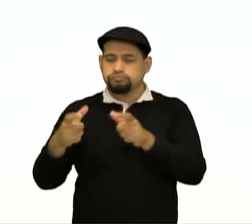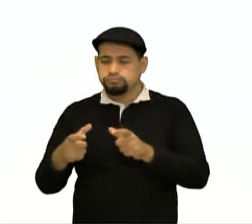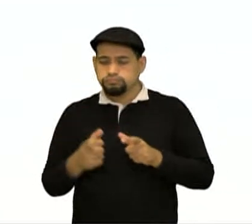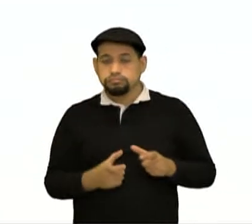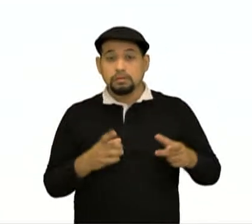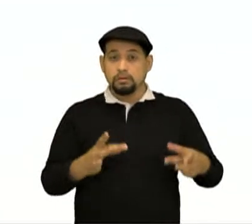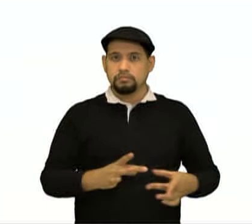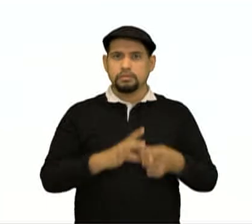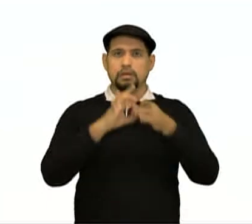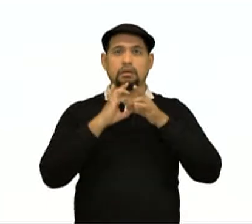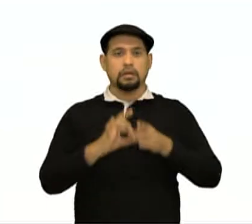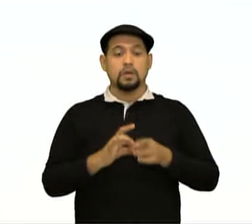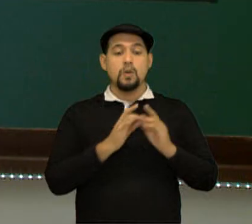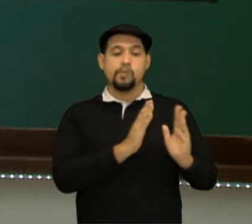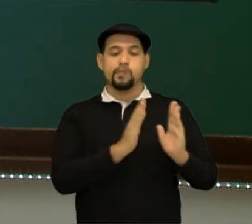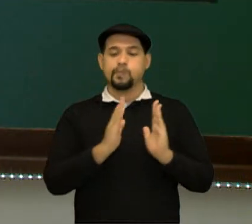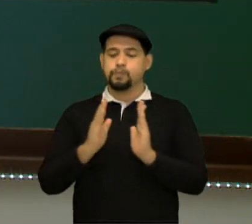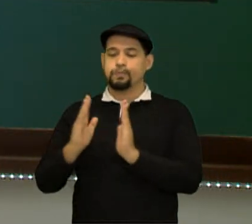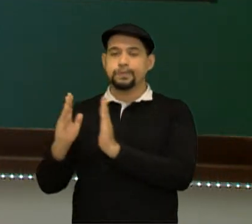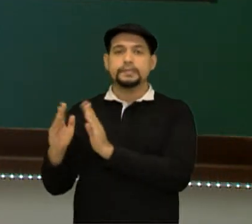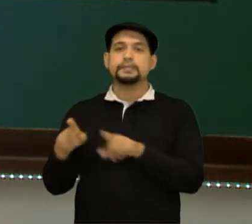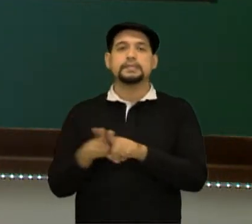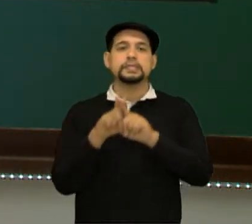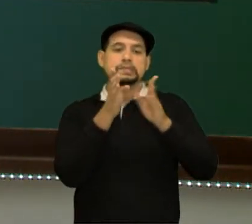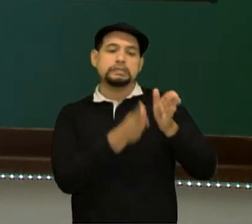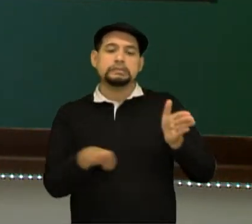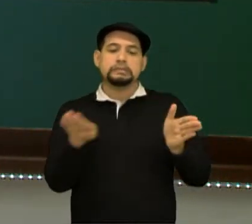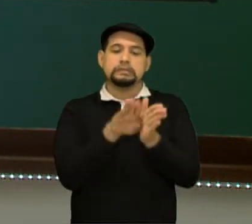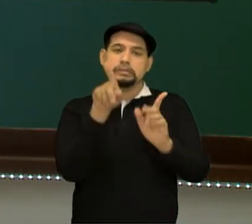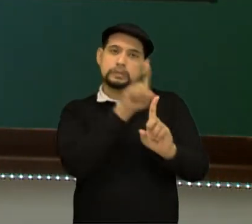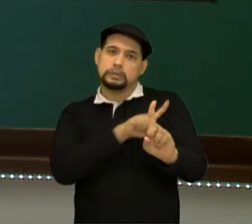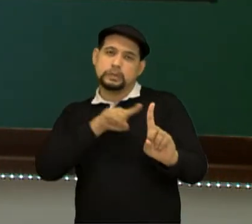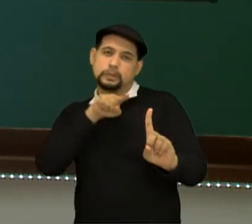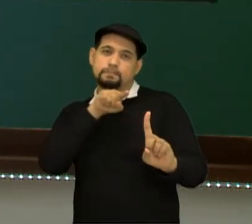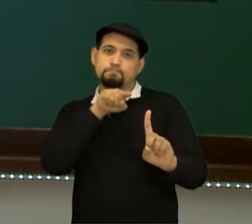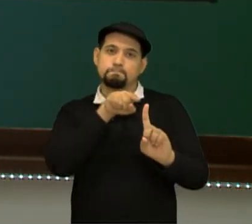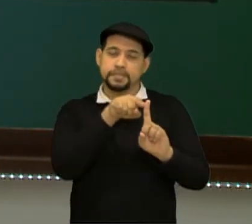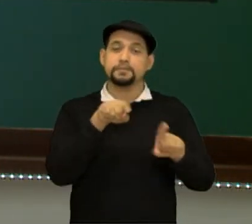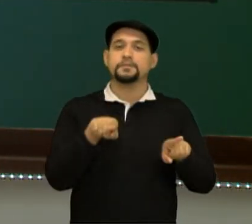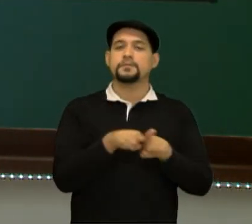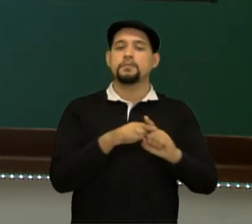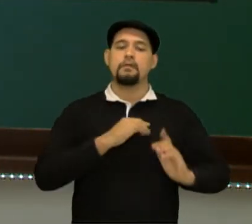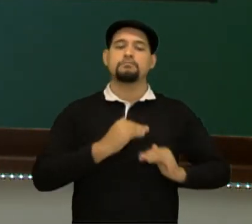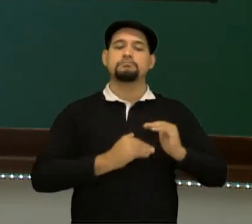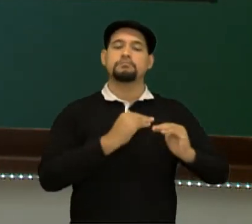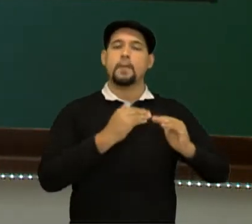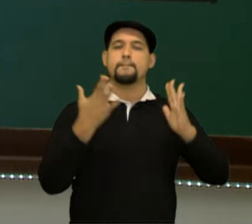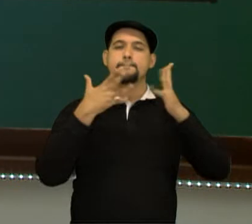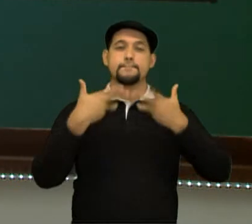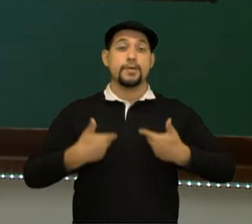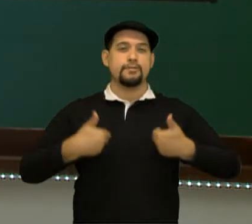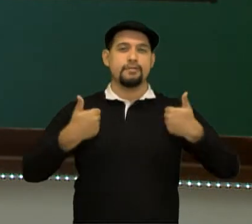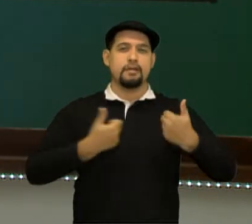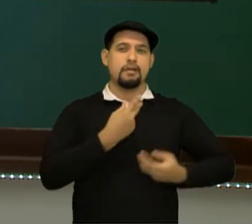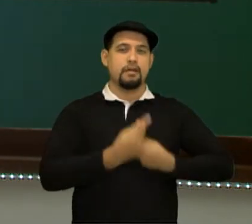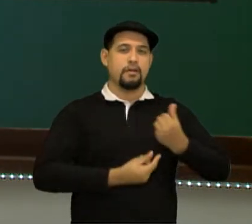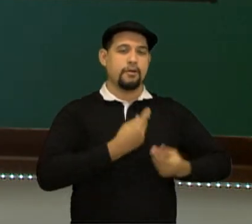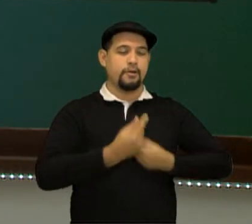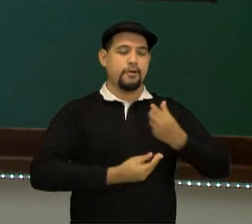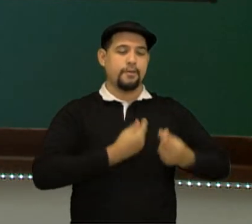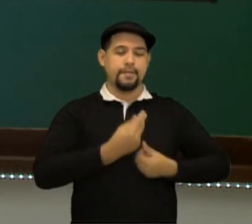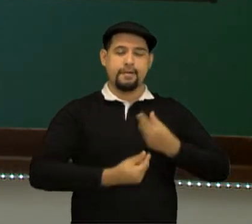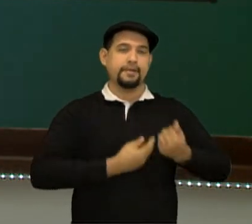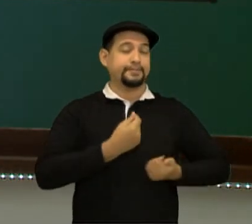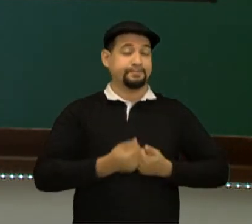vincula um tipo específico de Blocos para alcançar determinado objetivo e consequentemente melhoria Econômica de